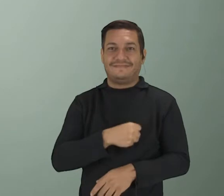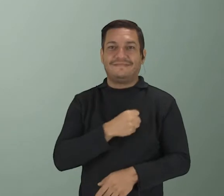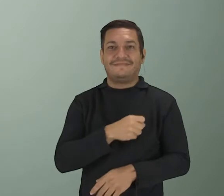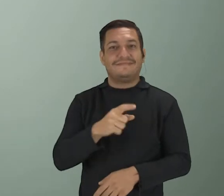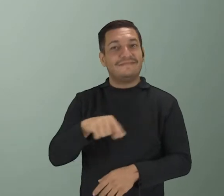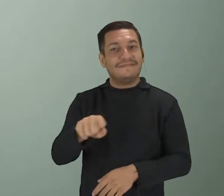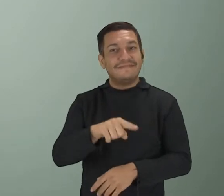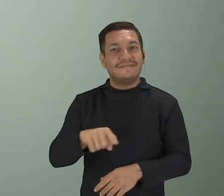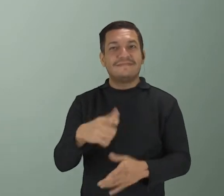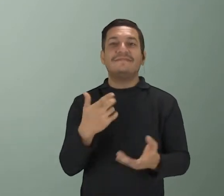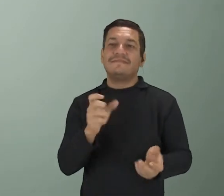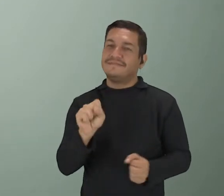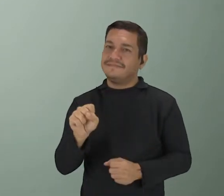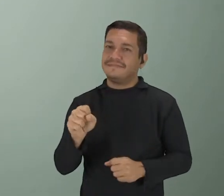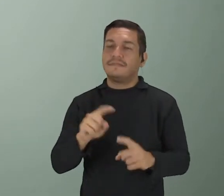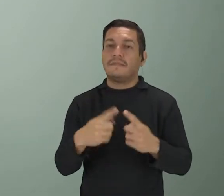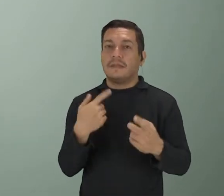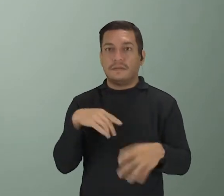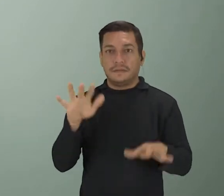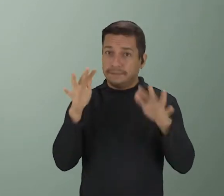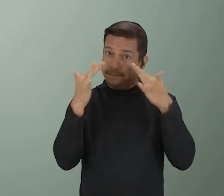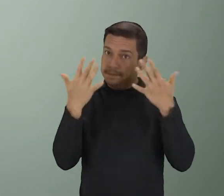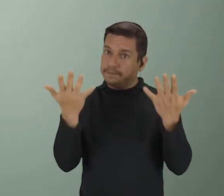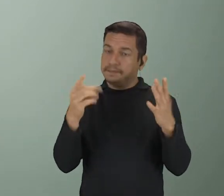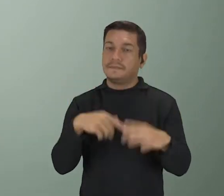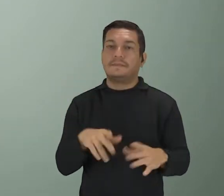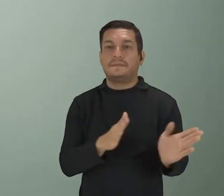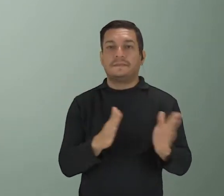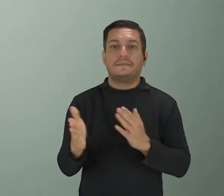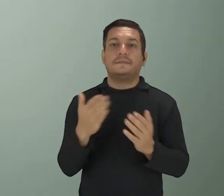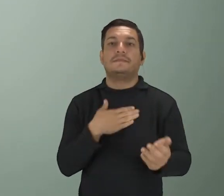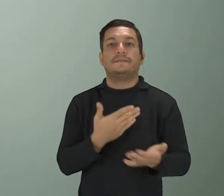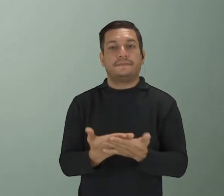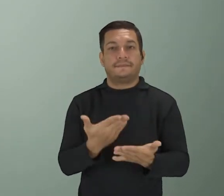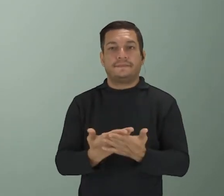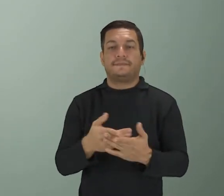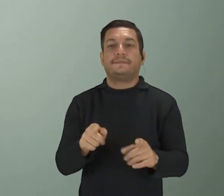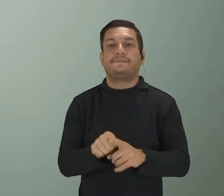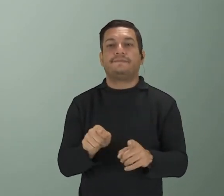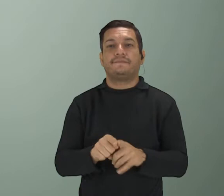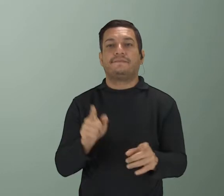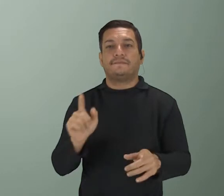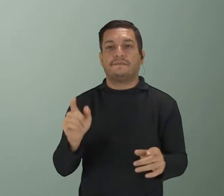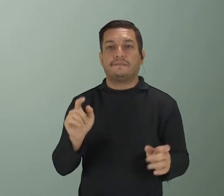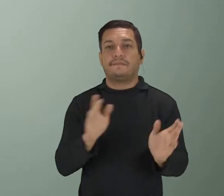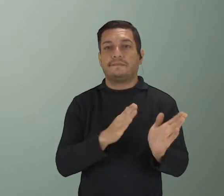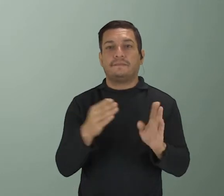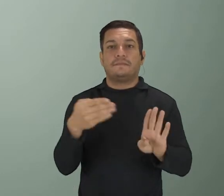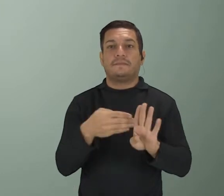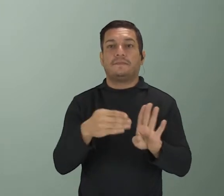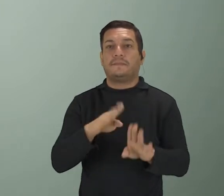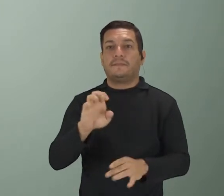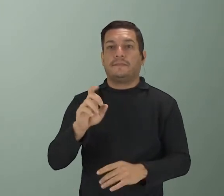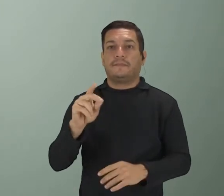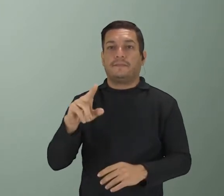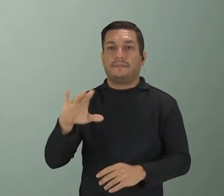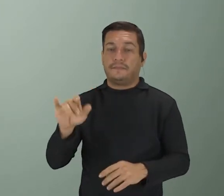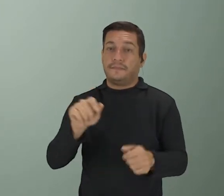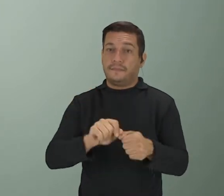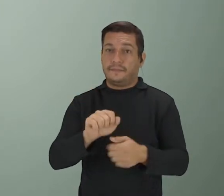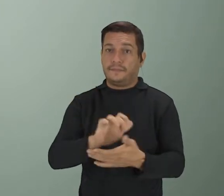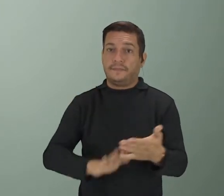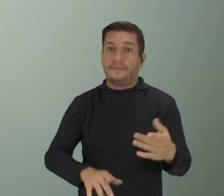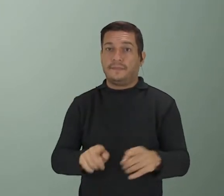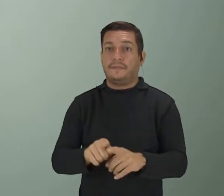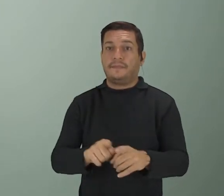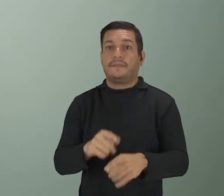você, mas fica ligadinho nessa aula, acompanhe os estudos através da nossa plataforma Eduque, faça as